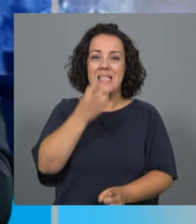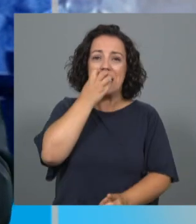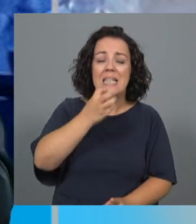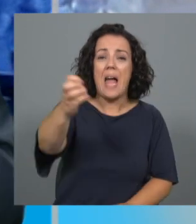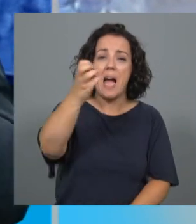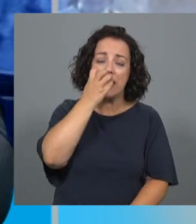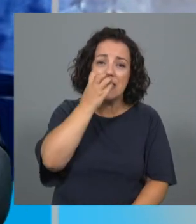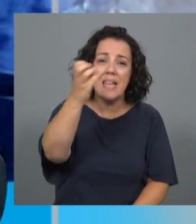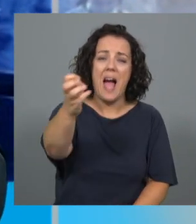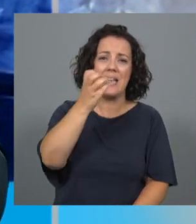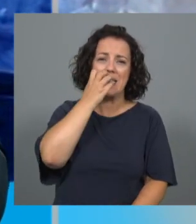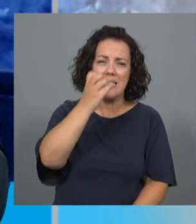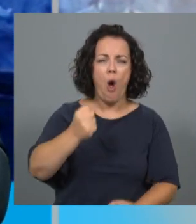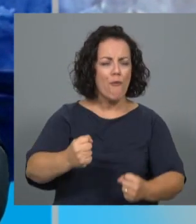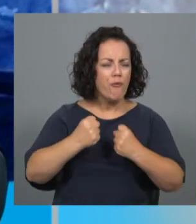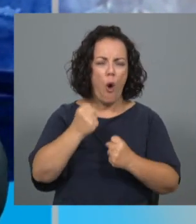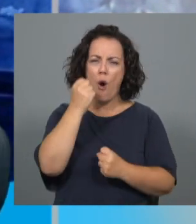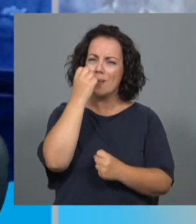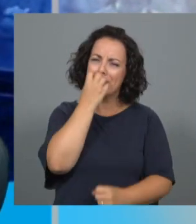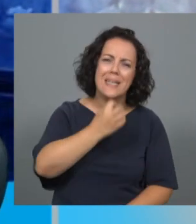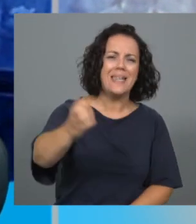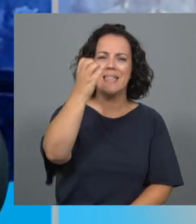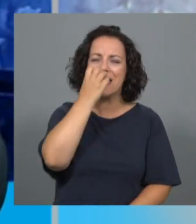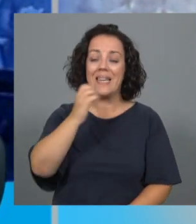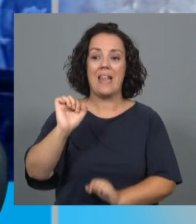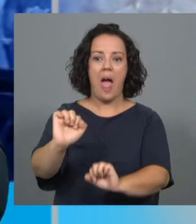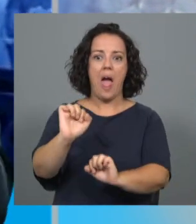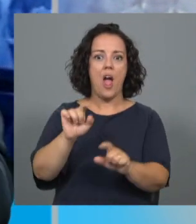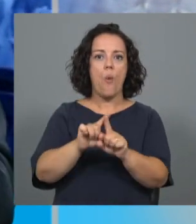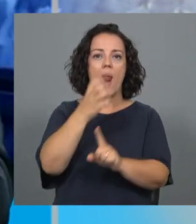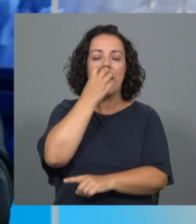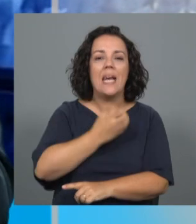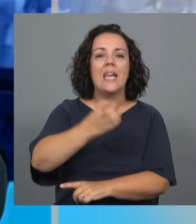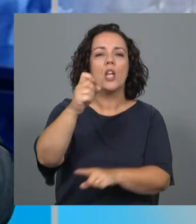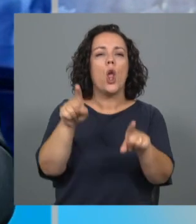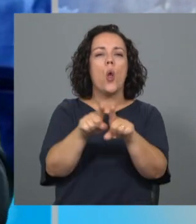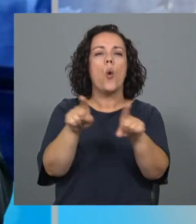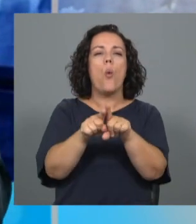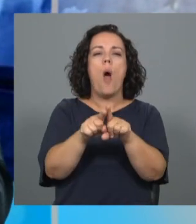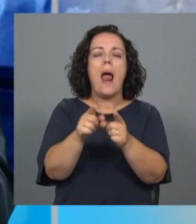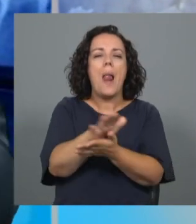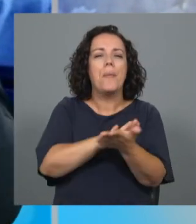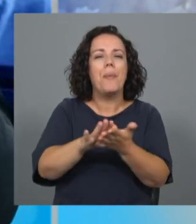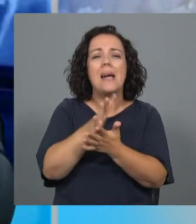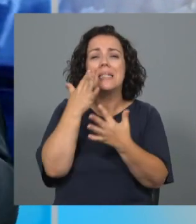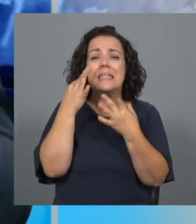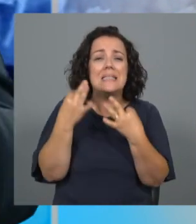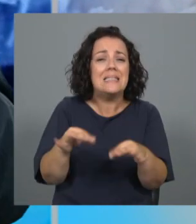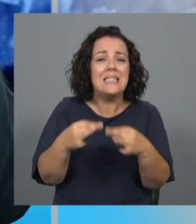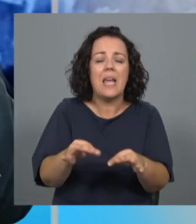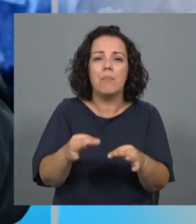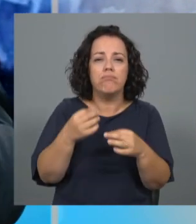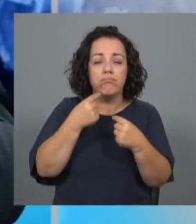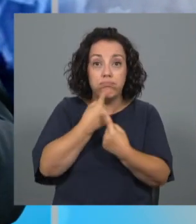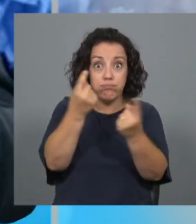gritar com todas as forças. Portanto, o seu grito é a oração mais básica, porque exprime